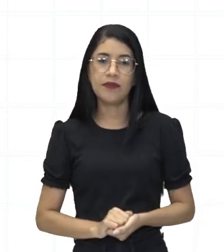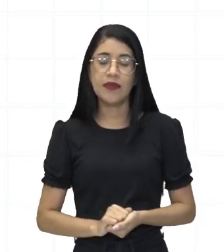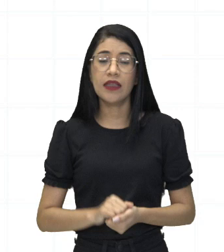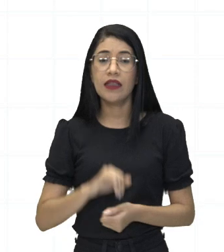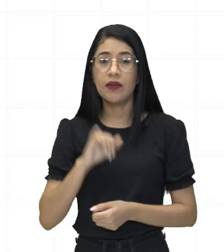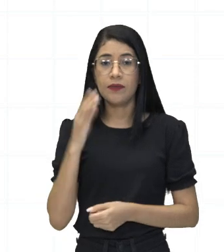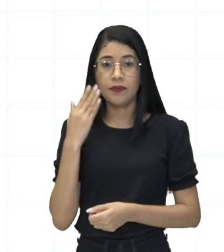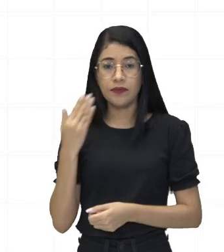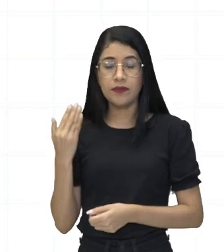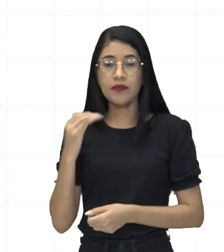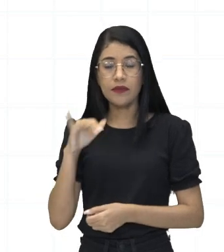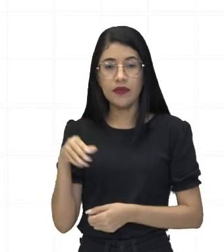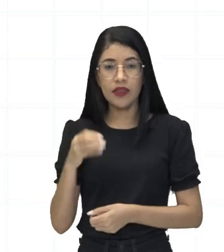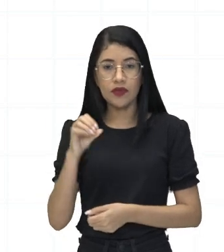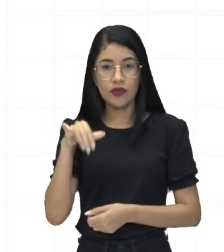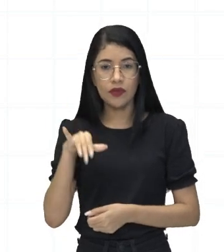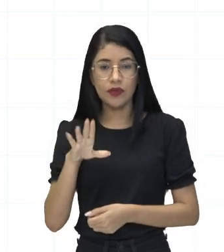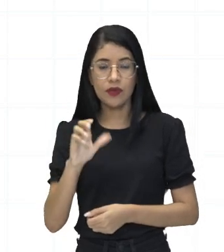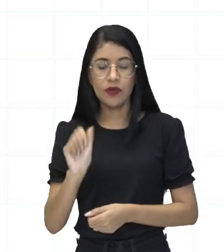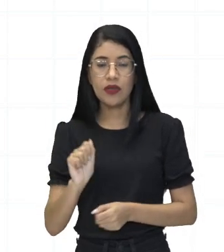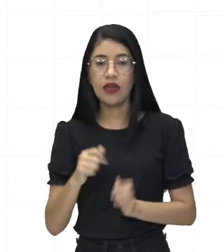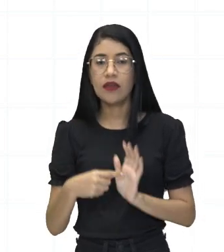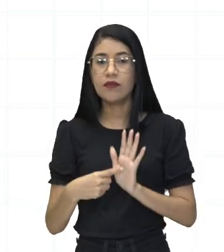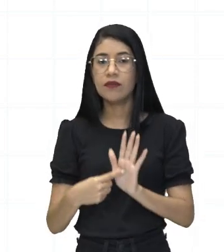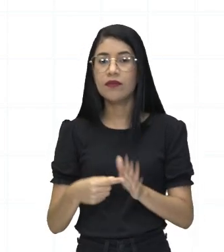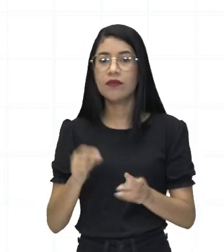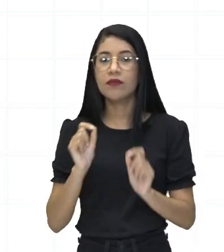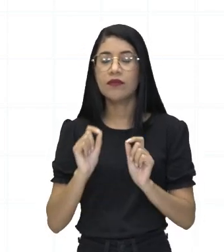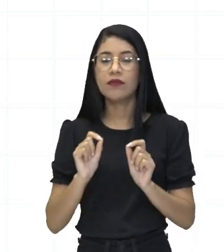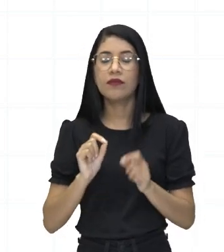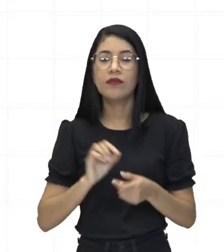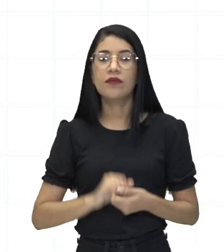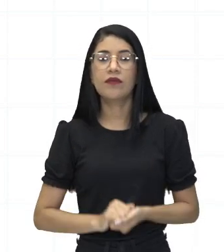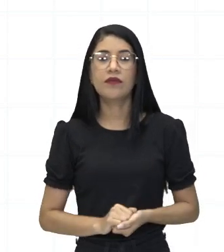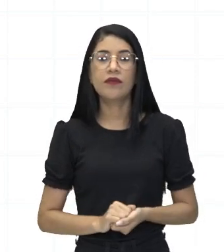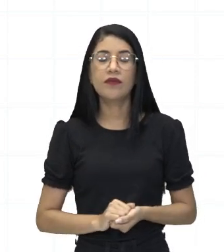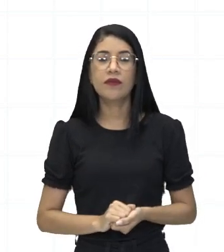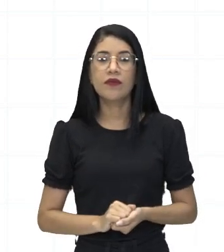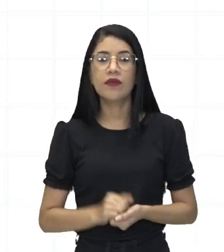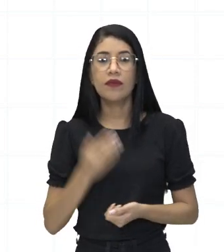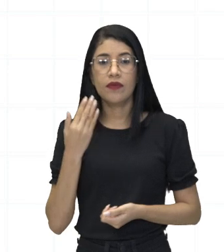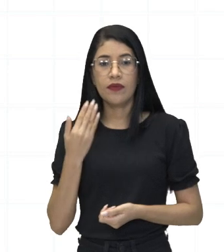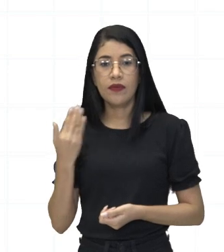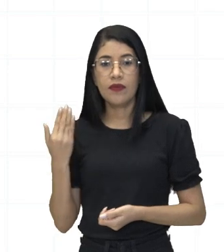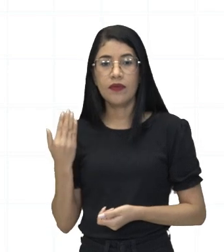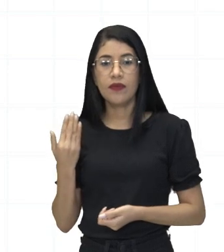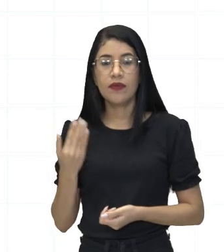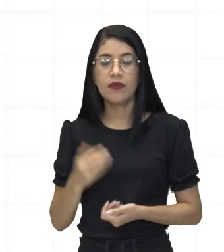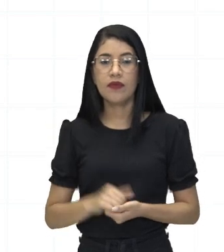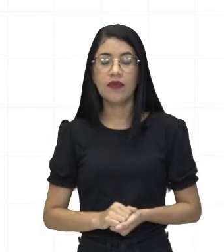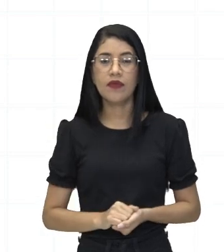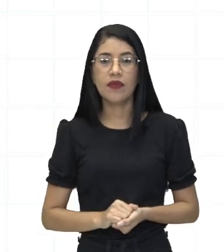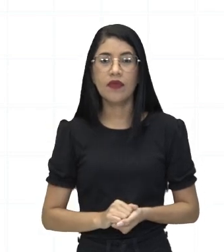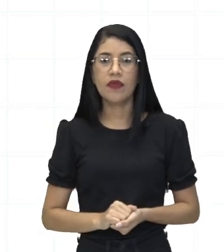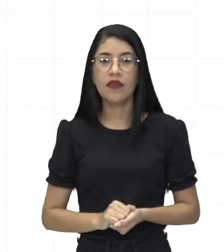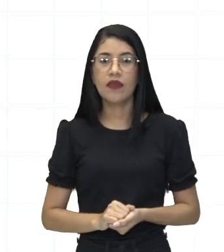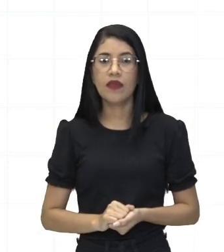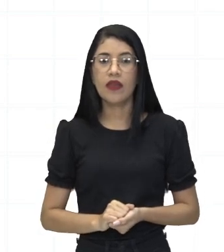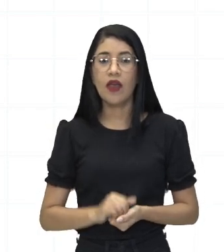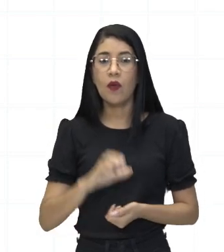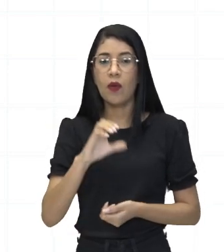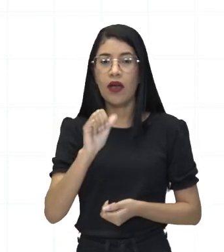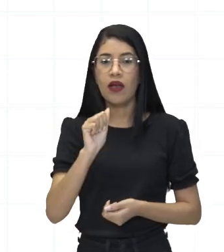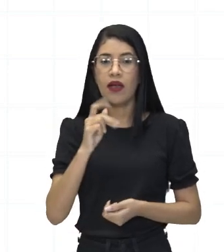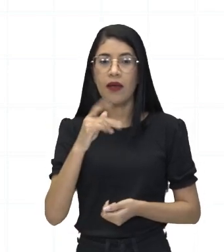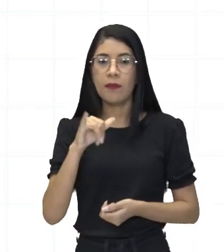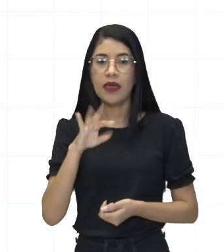jônica, que ela retrata, mostrando a imagem para vocês agora da ordem jônica, o capitel